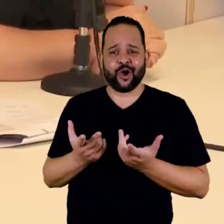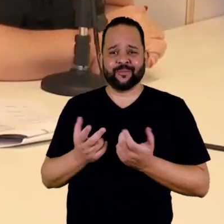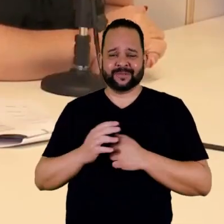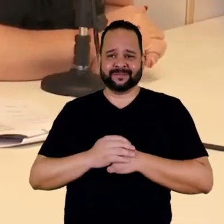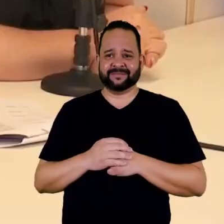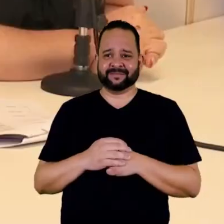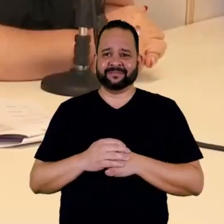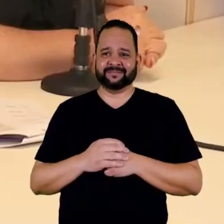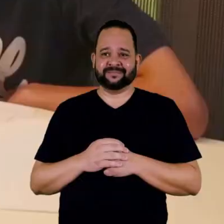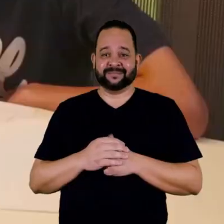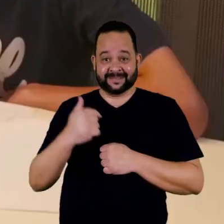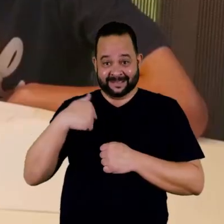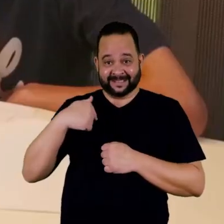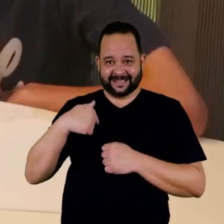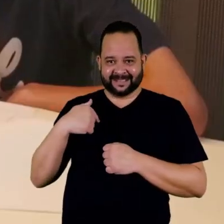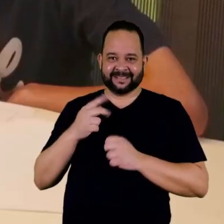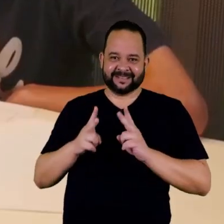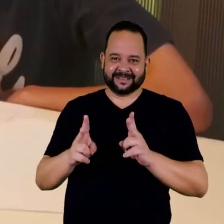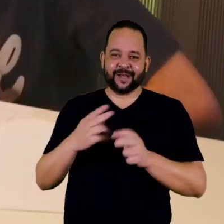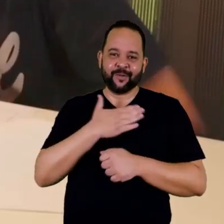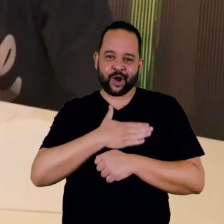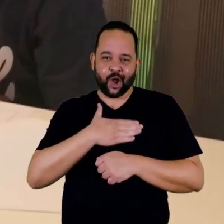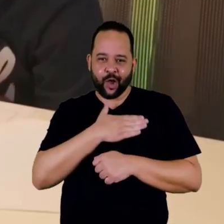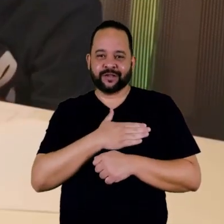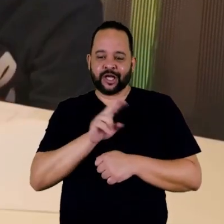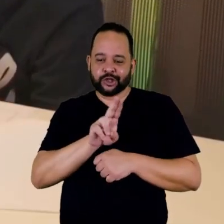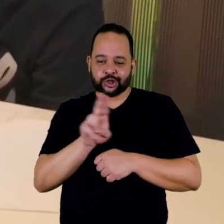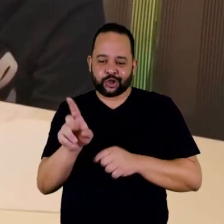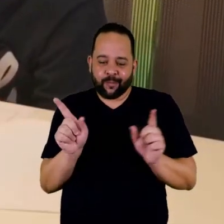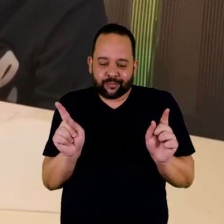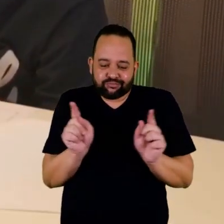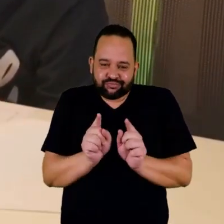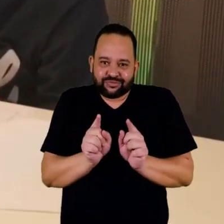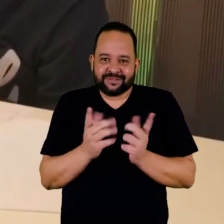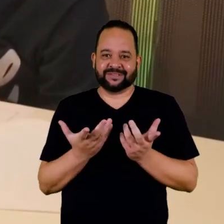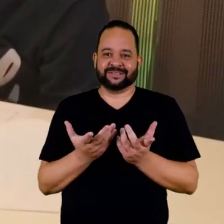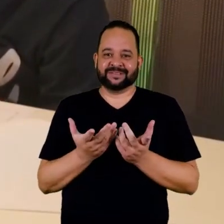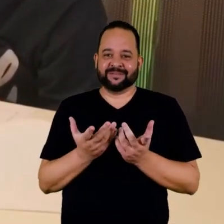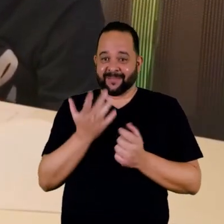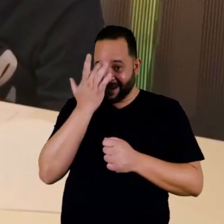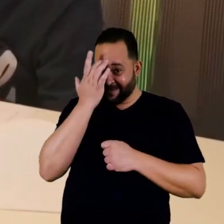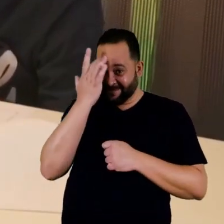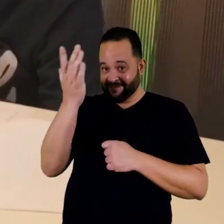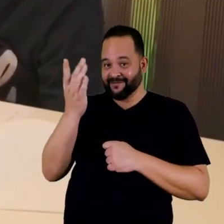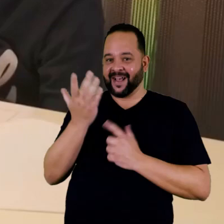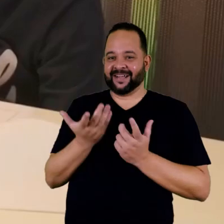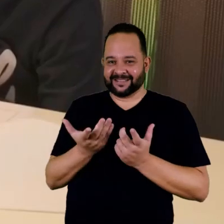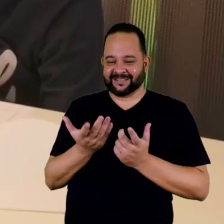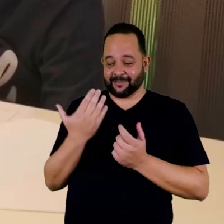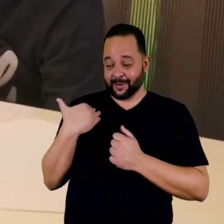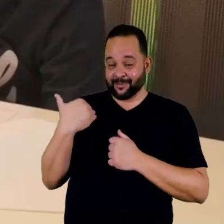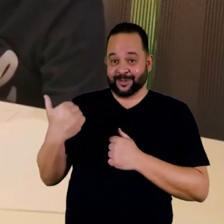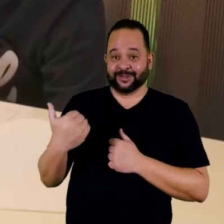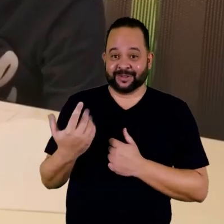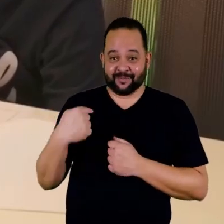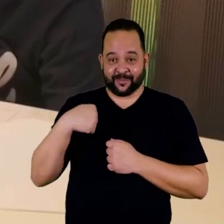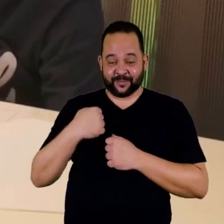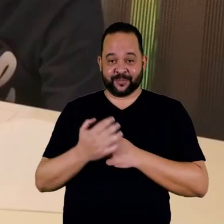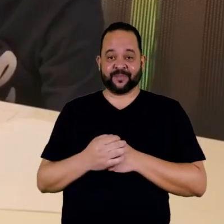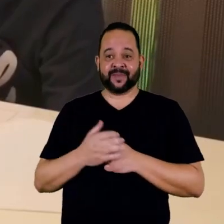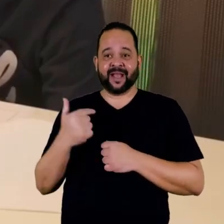apelidos kemy Eu sempre gosto de abreviar os nomes e encurtar para ficar mais fácil de me